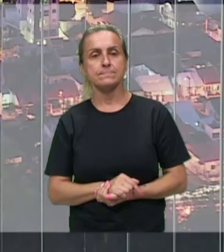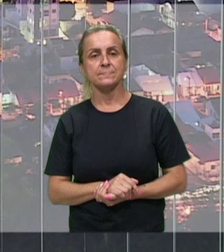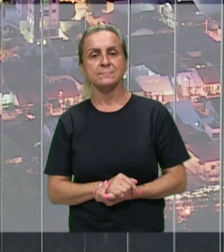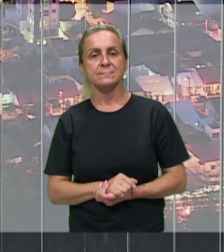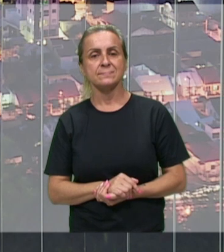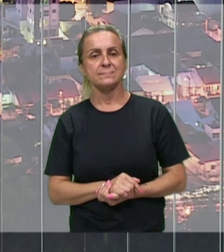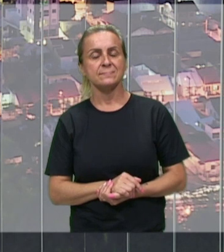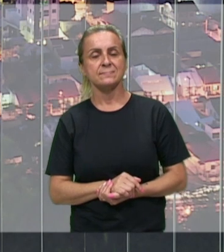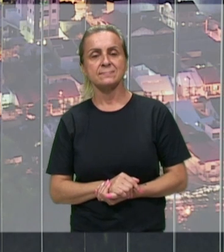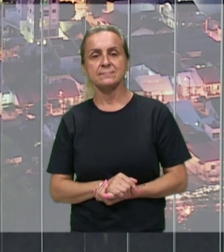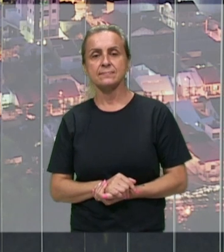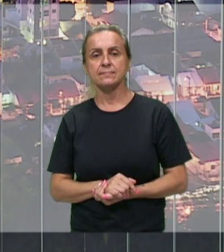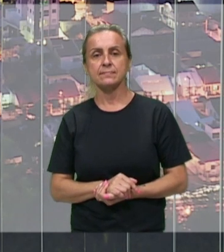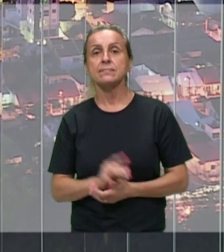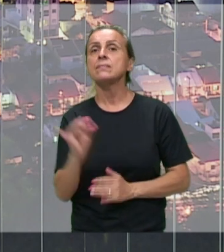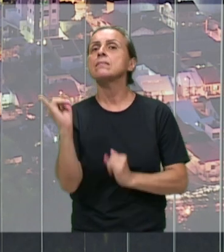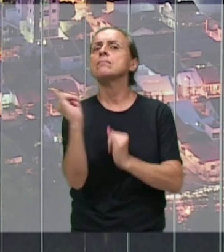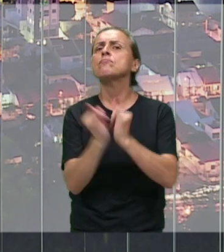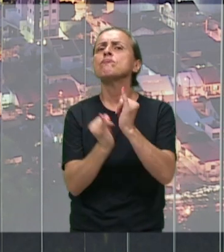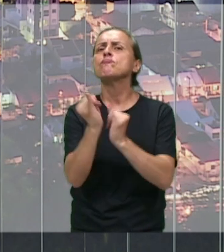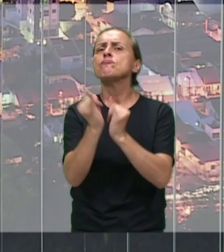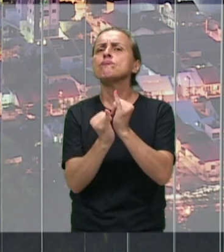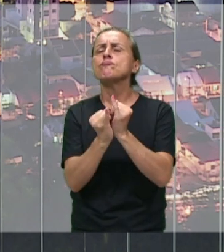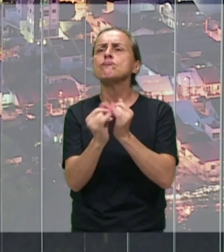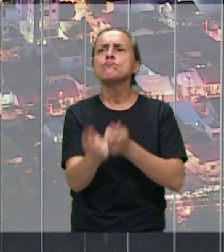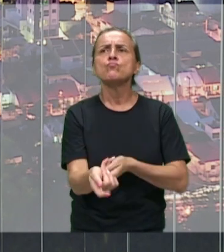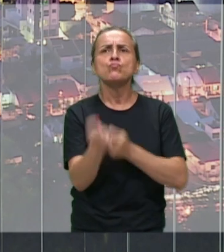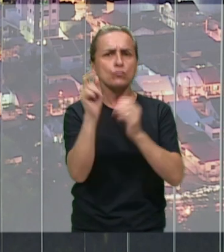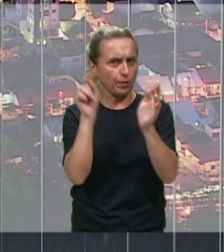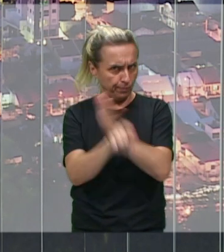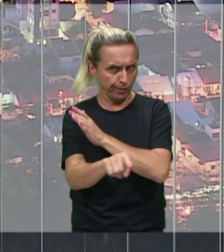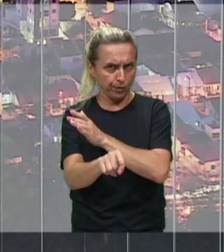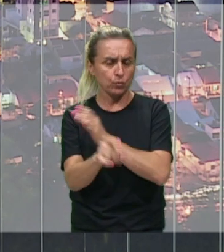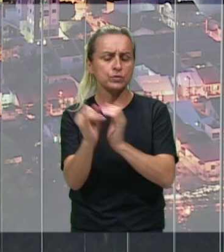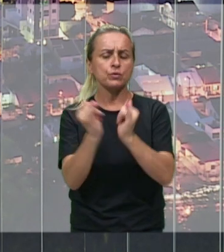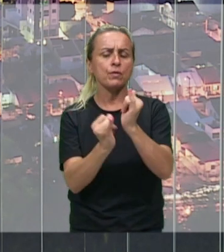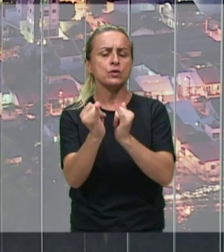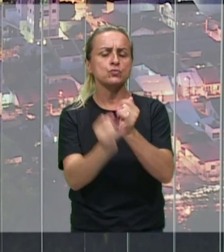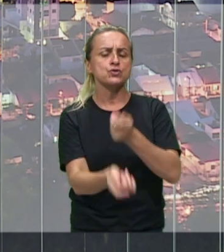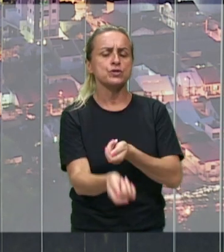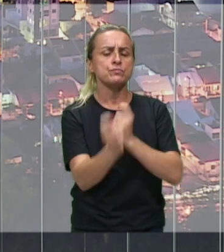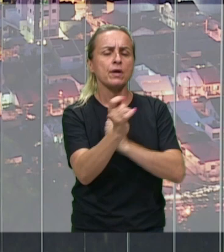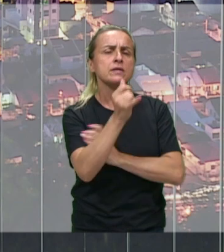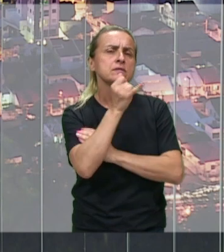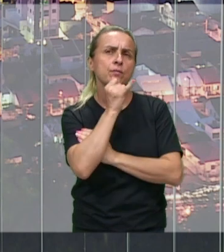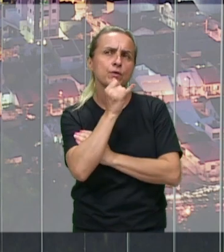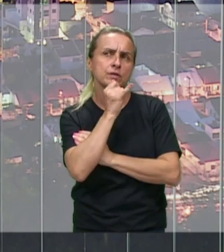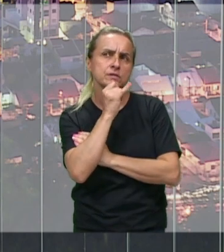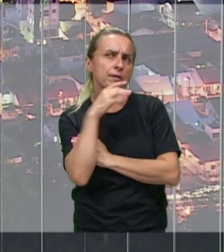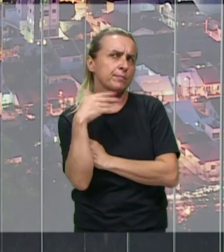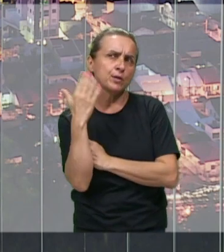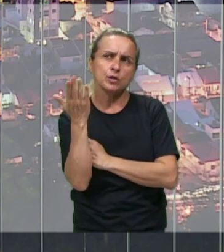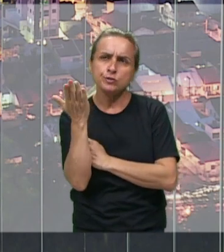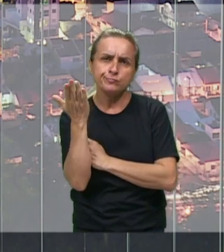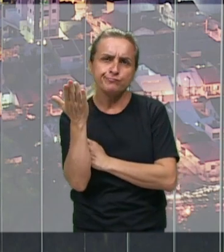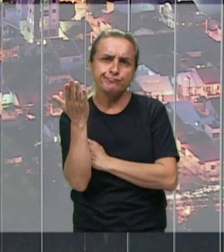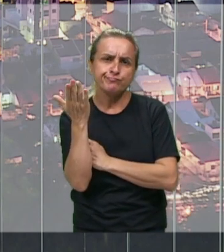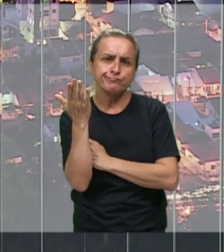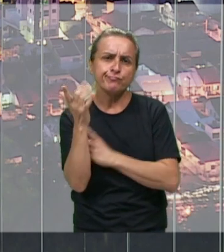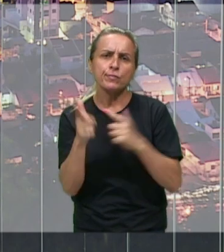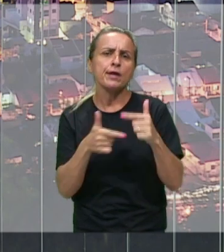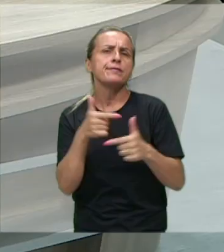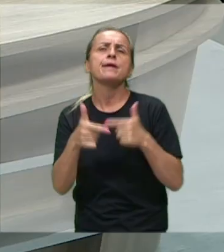exemplo, uma indústria de pesca que faz, por exemplo, sei lá, ela trabalha